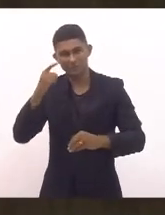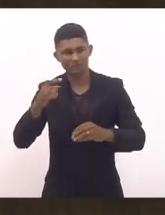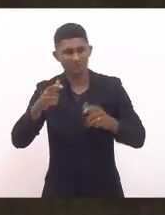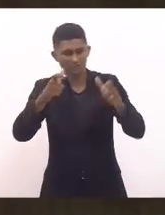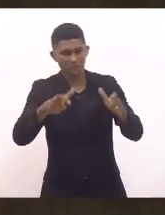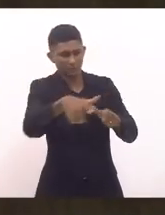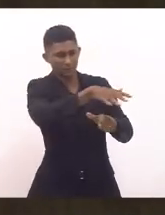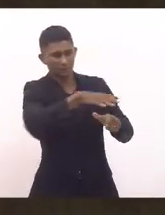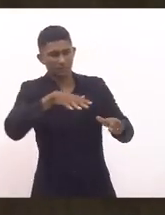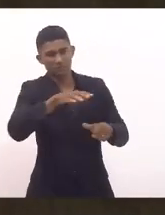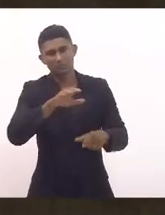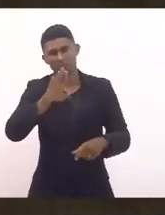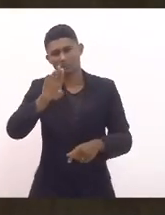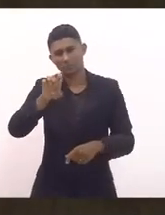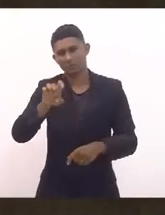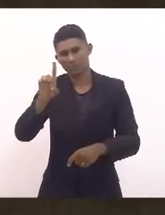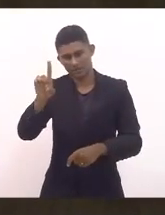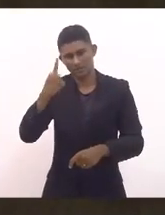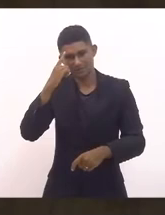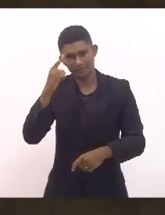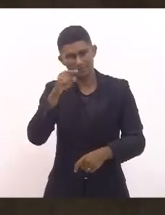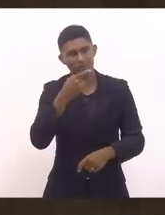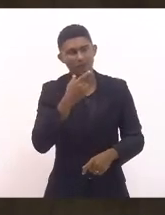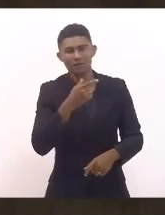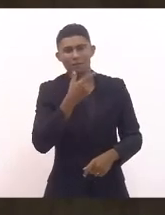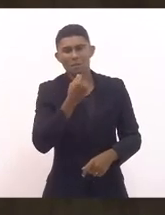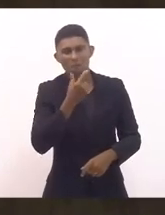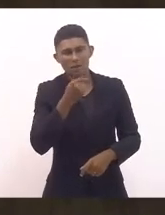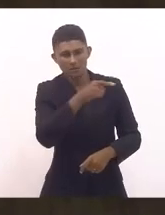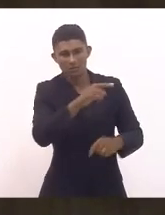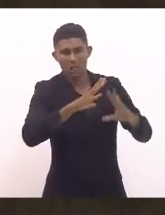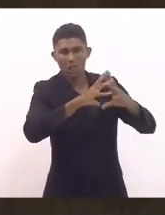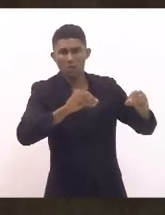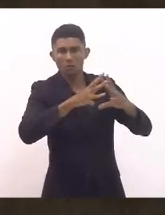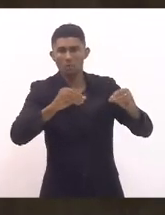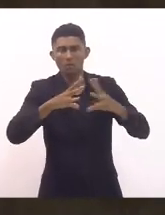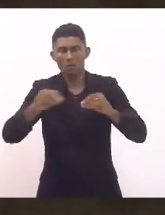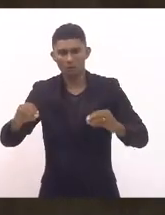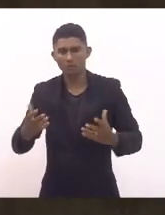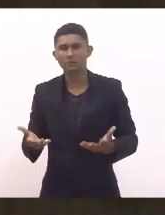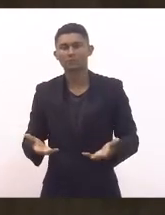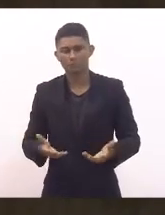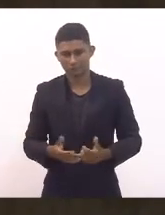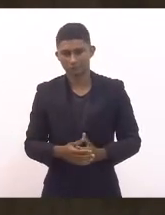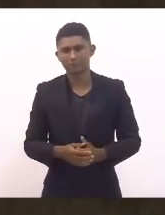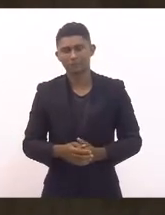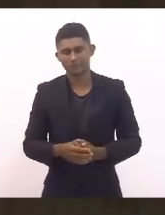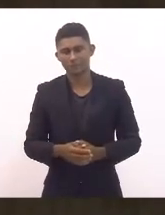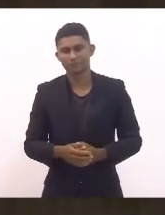Fluminense. A gente viu o quanto que foi determinativo também